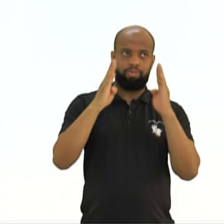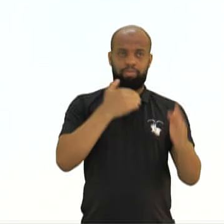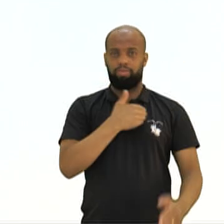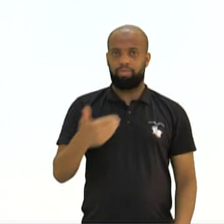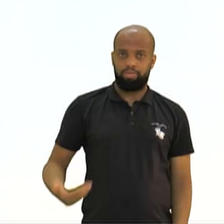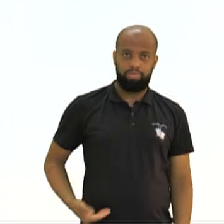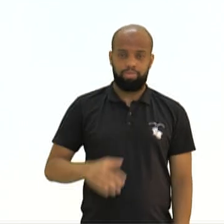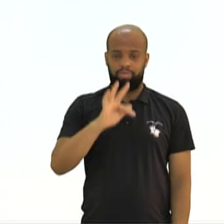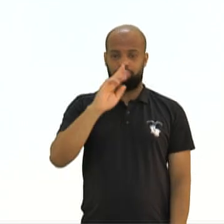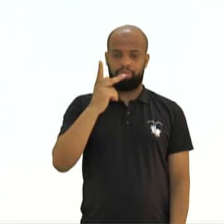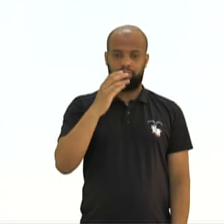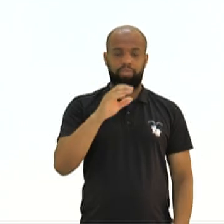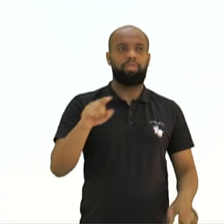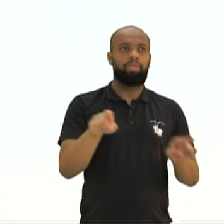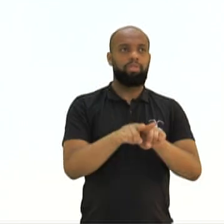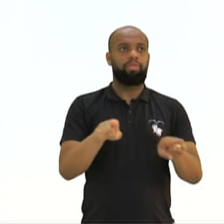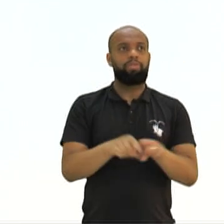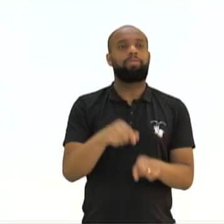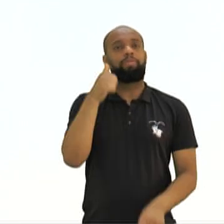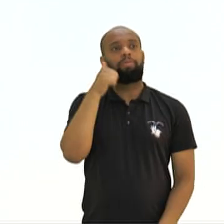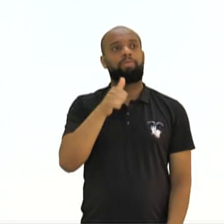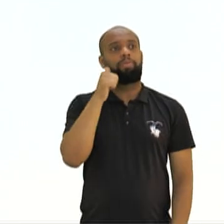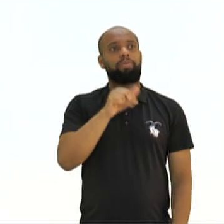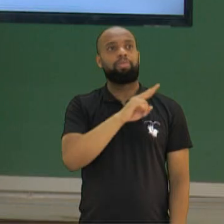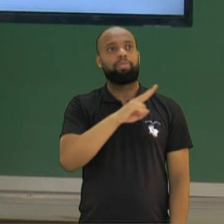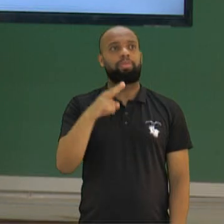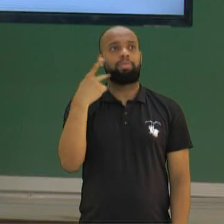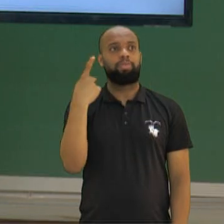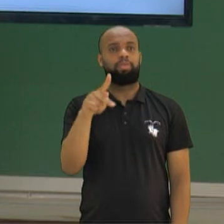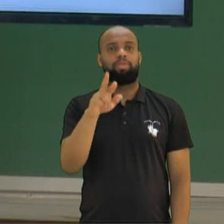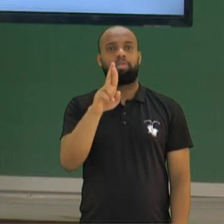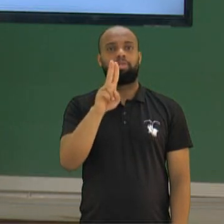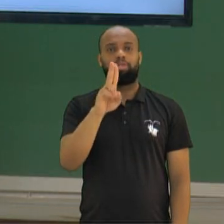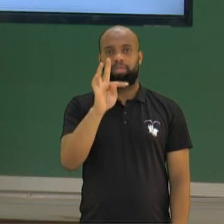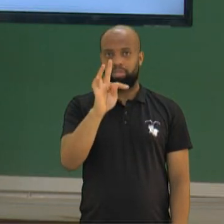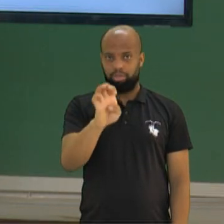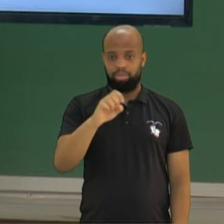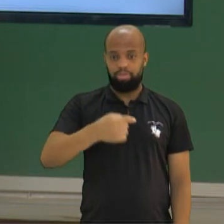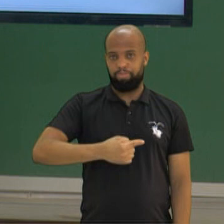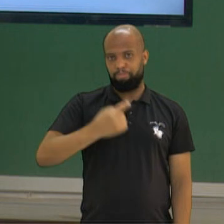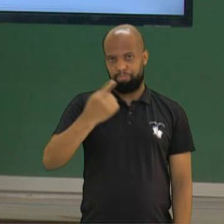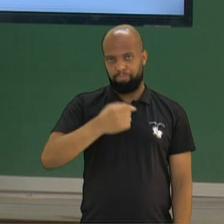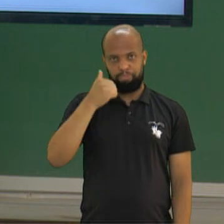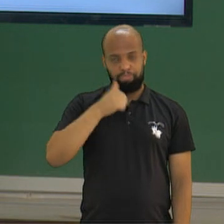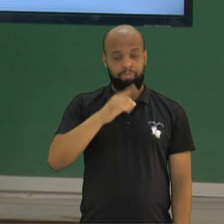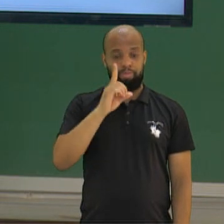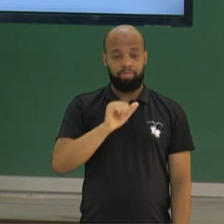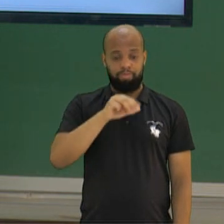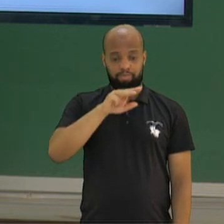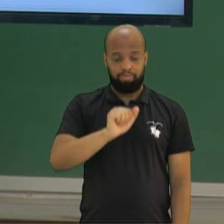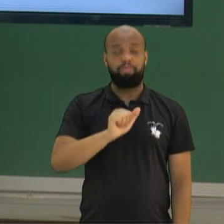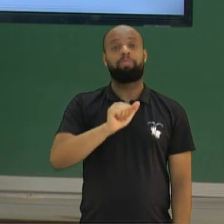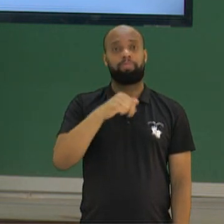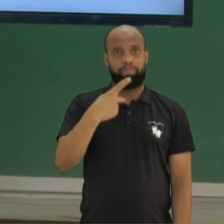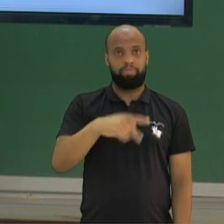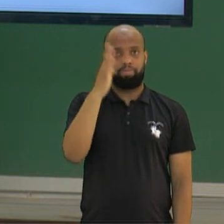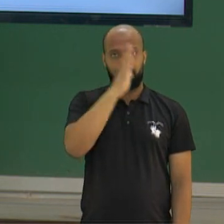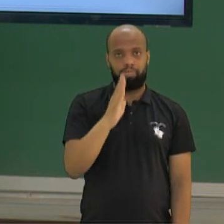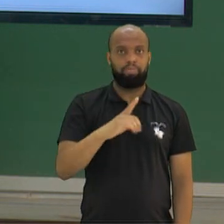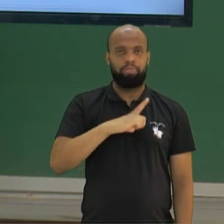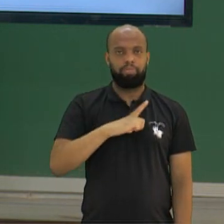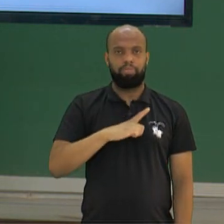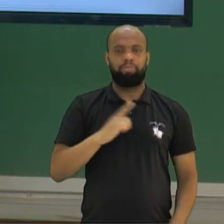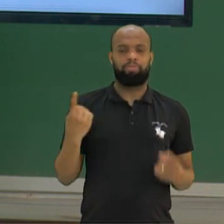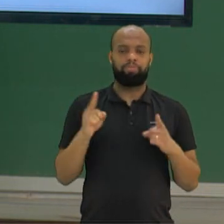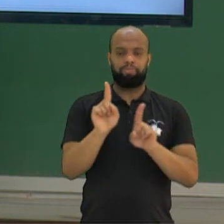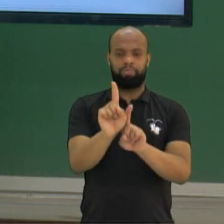Cardoso, e Dona Ruth Cardoso, esposa de Fernando Henrique Cardoso, a primeira-dama do Brasil durante o período em que ele esteve à frente da